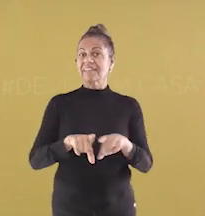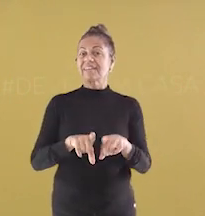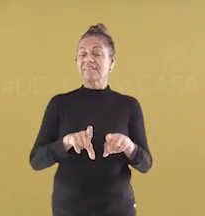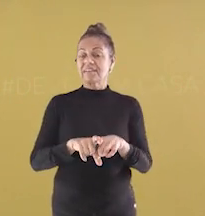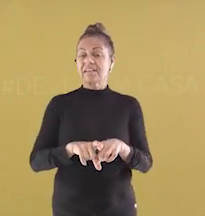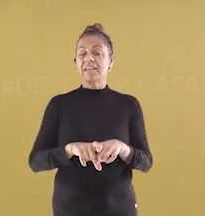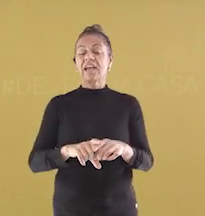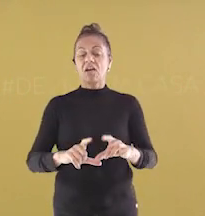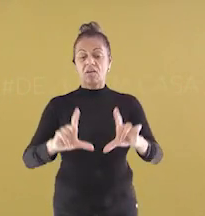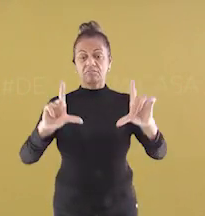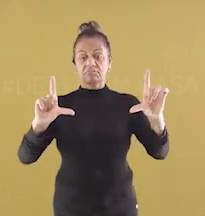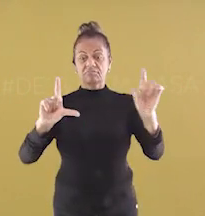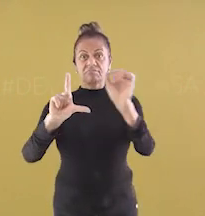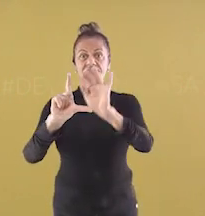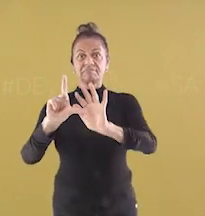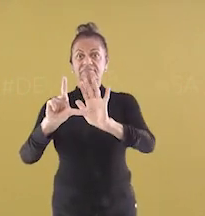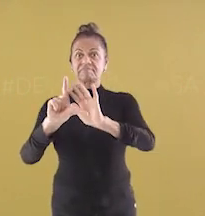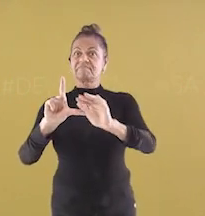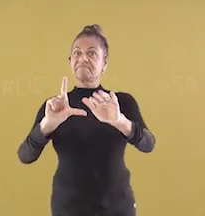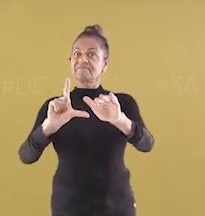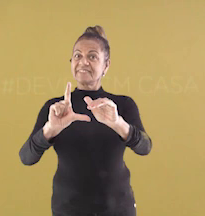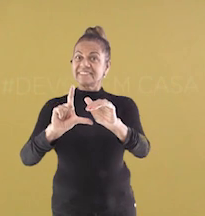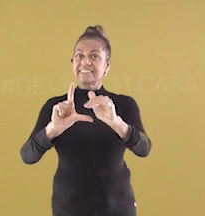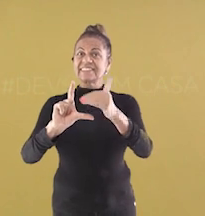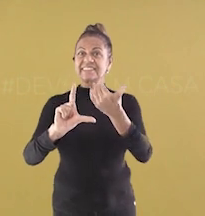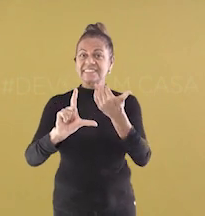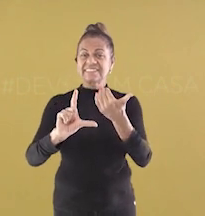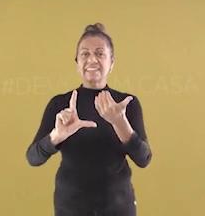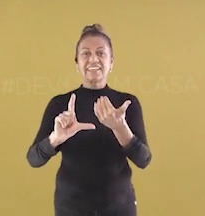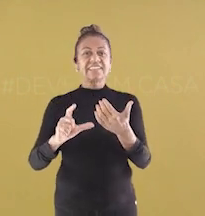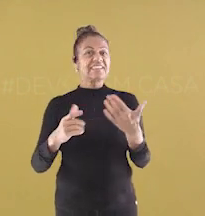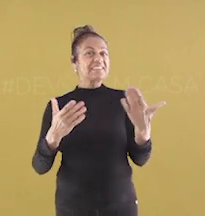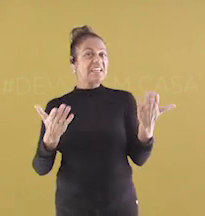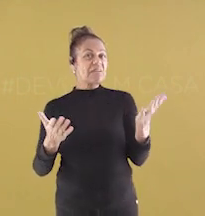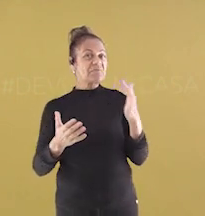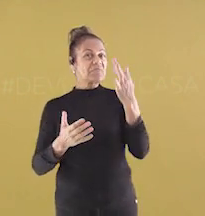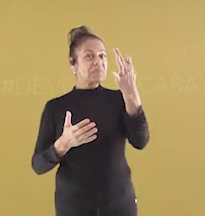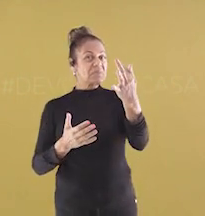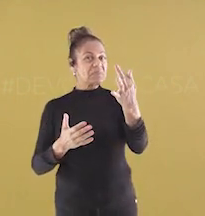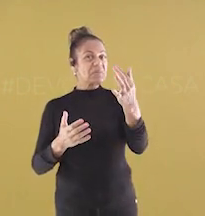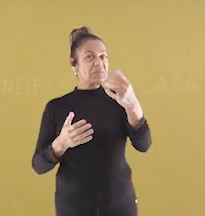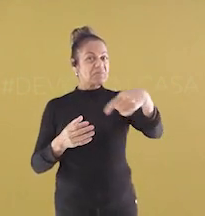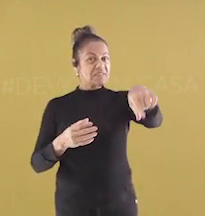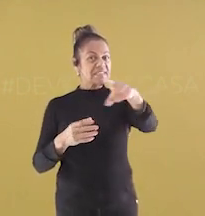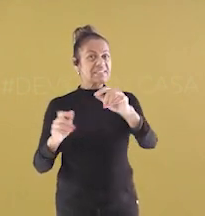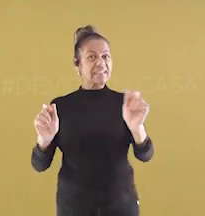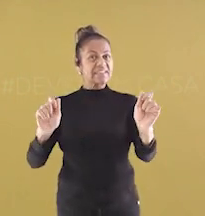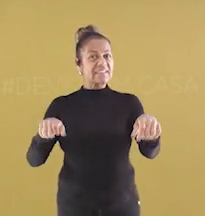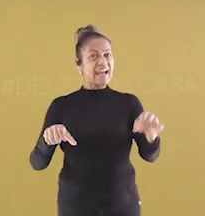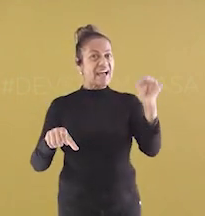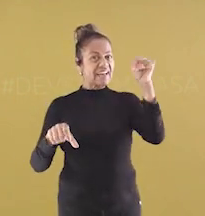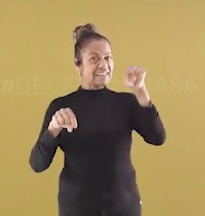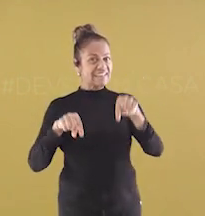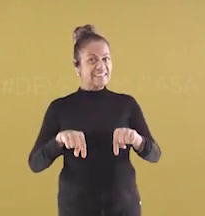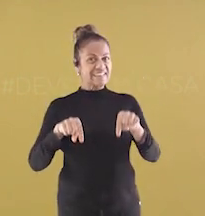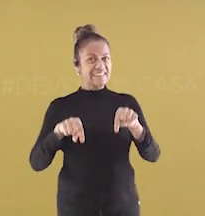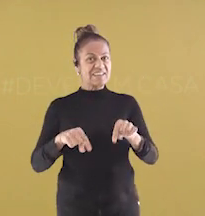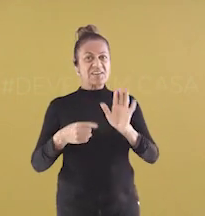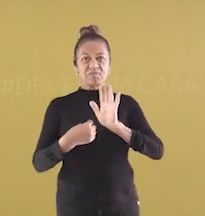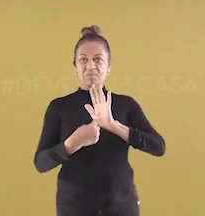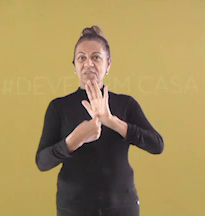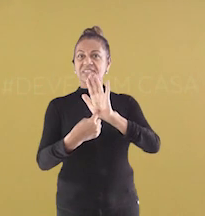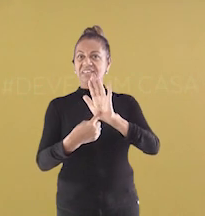Quem sabe você pode vir aqui participar de uma aula com a gente e mostrar o seu modelo de vulcão para todo